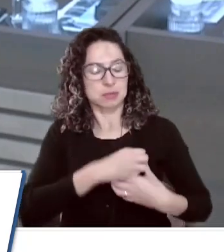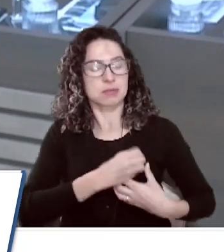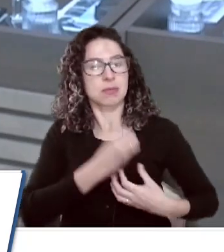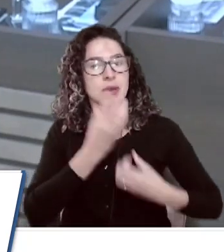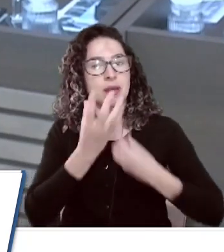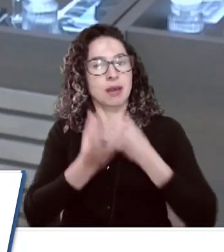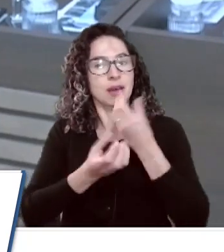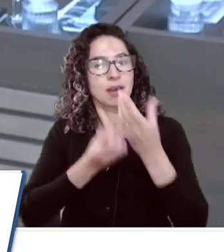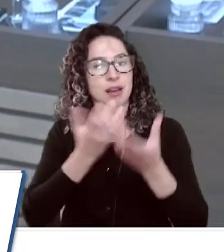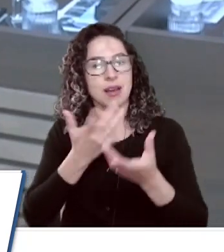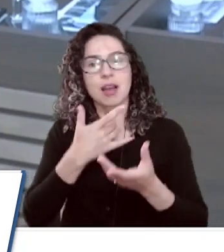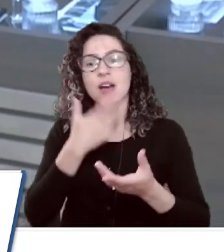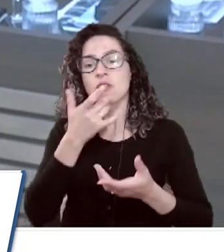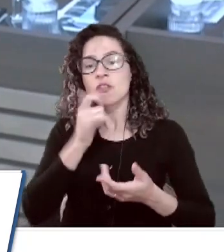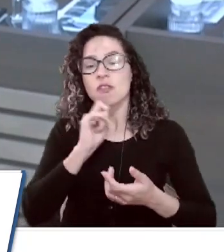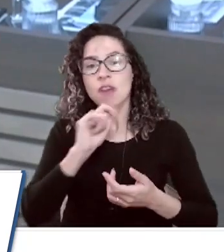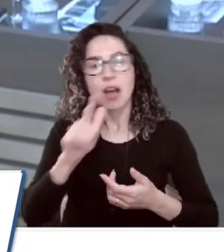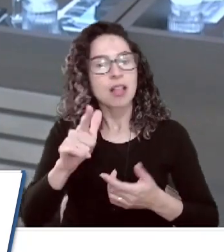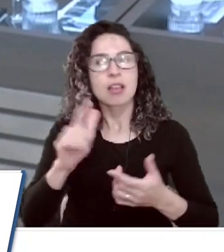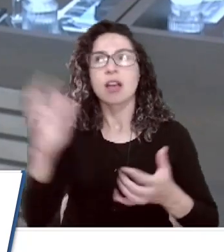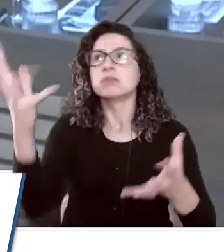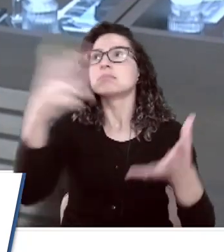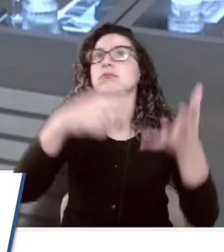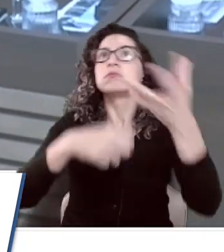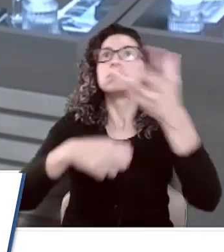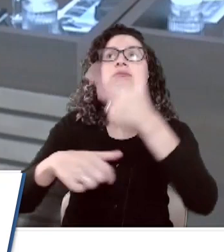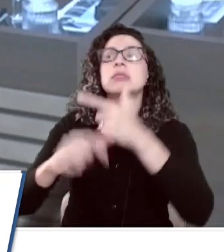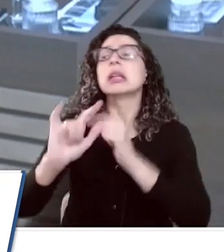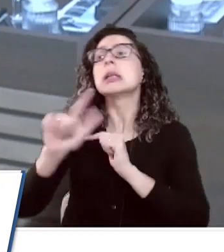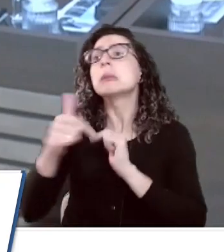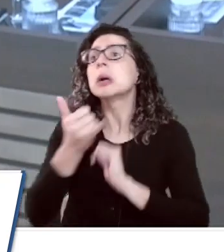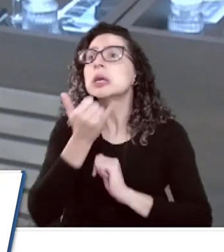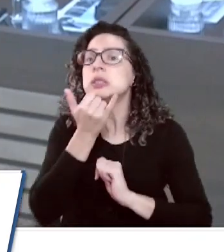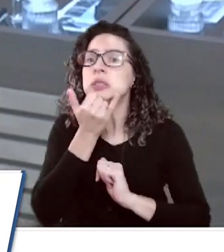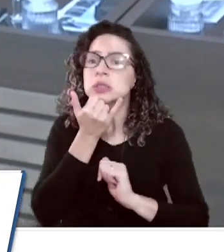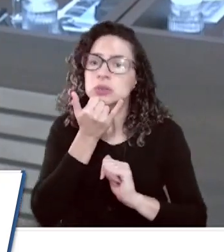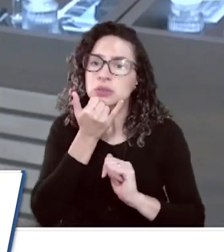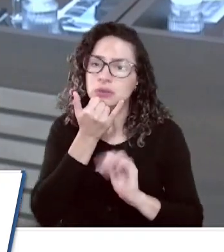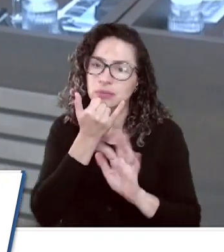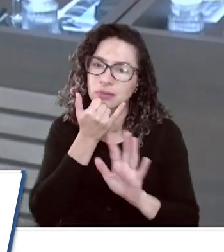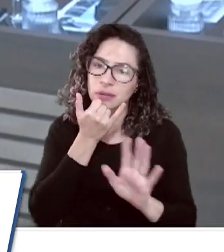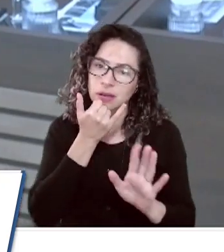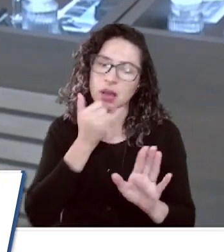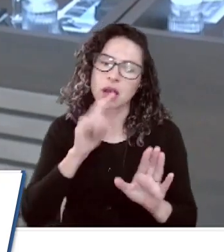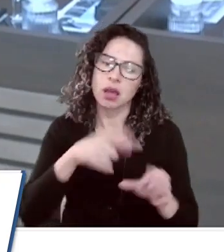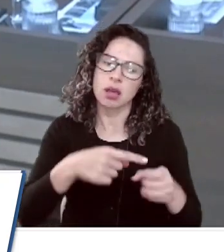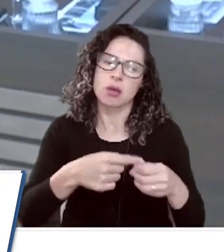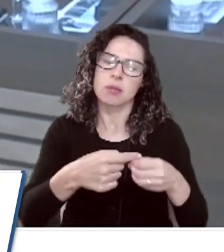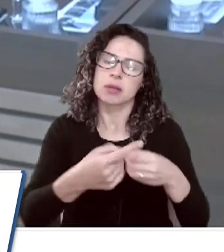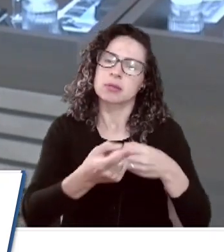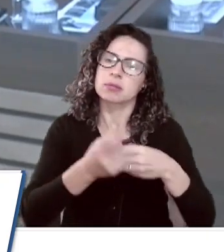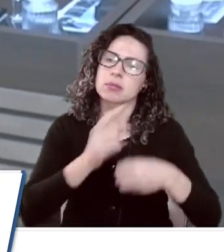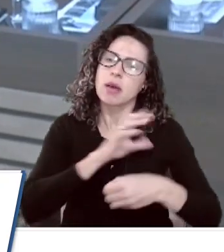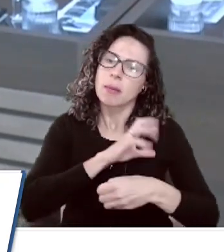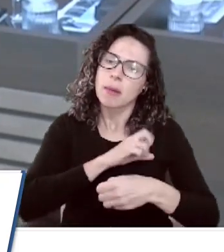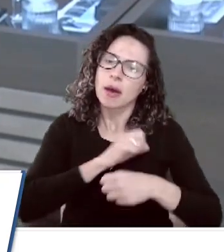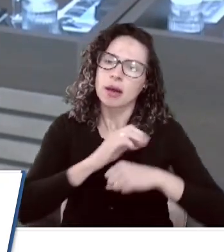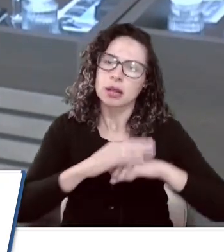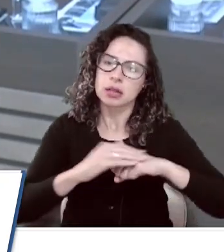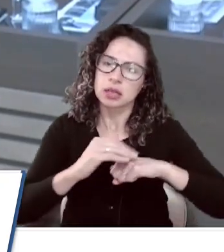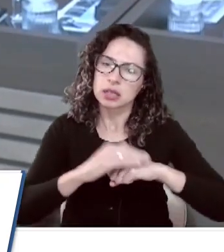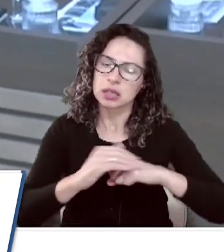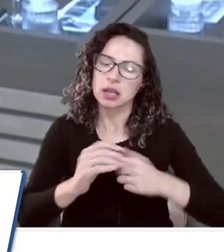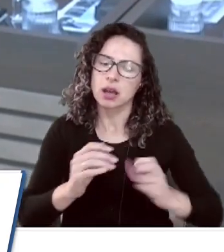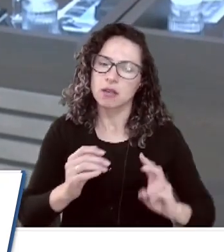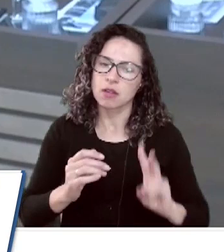lançada não volta atrás. Por mais que ele pediu desculpa, ele mexeu numa cidade que é querida, que é amada, que é valorizada e que